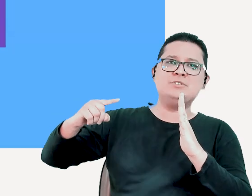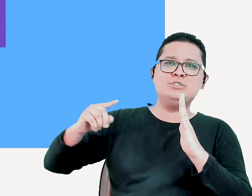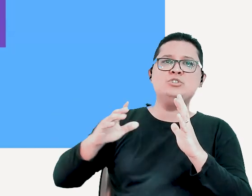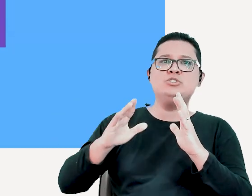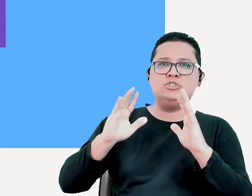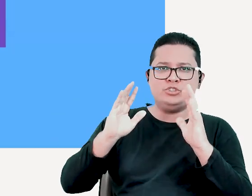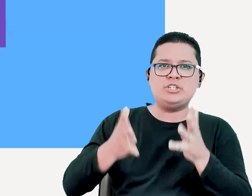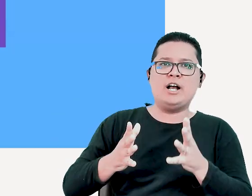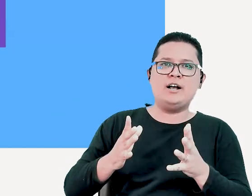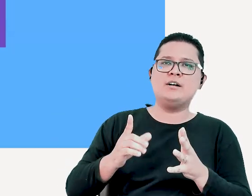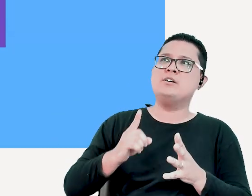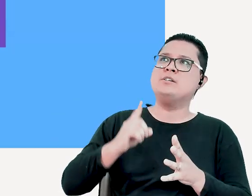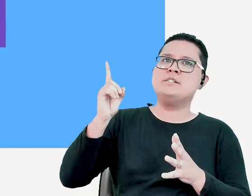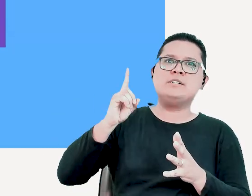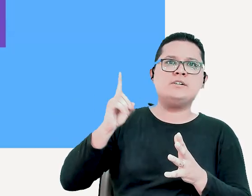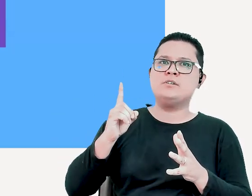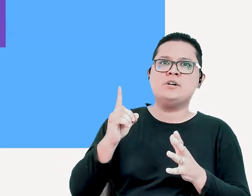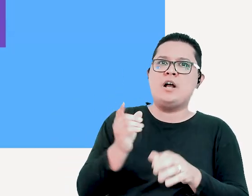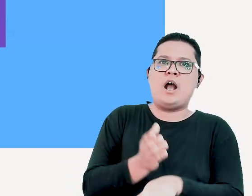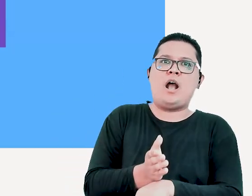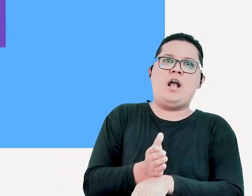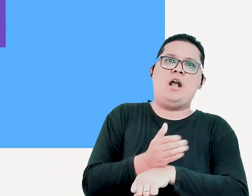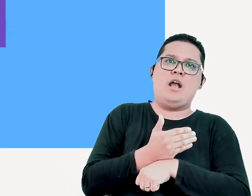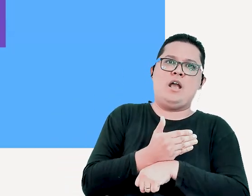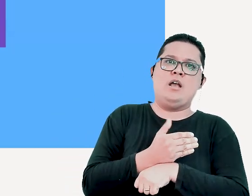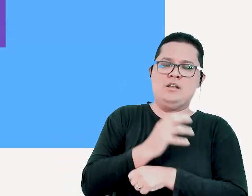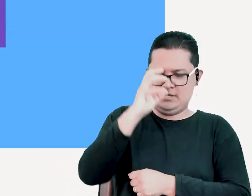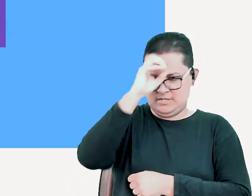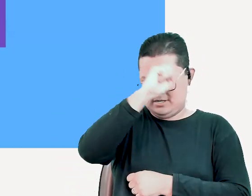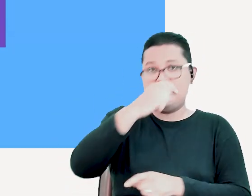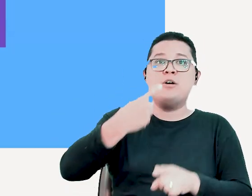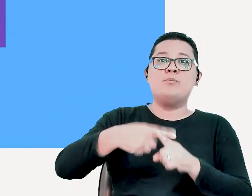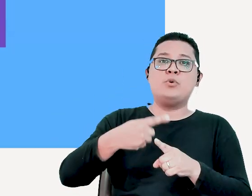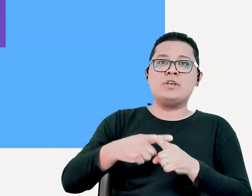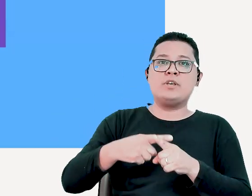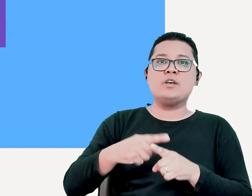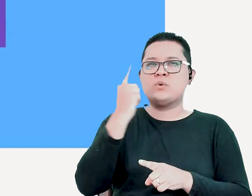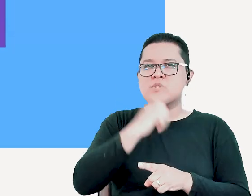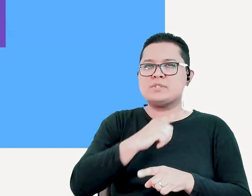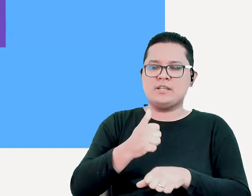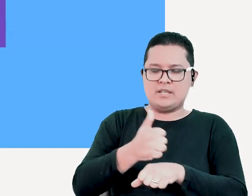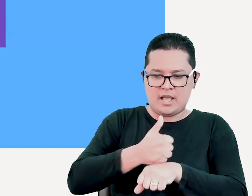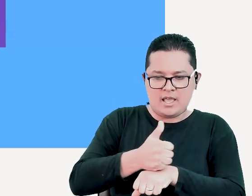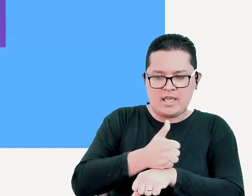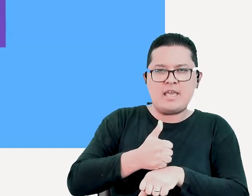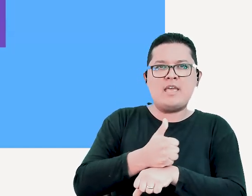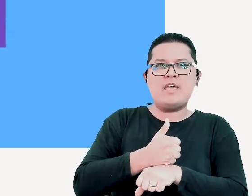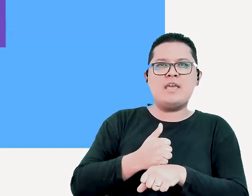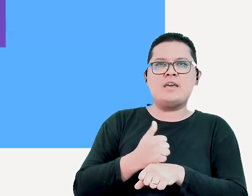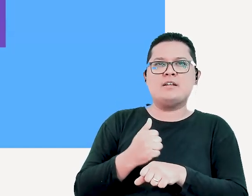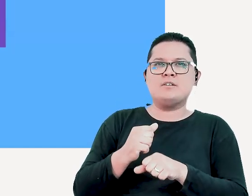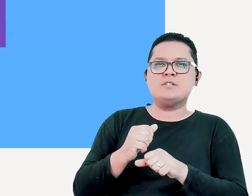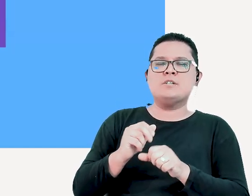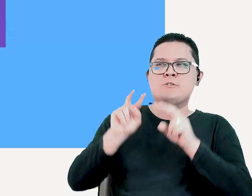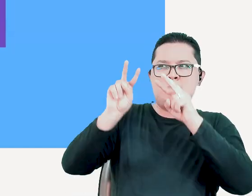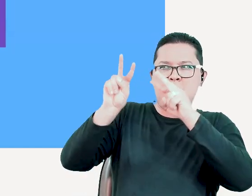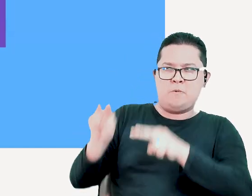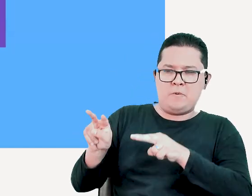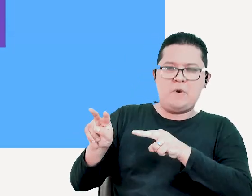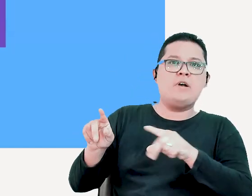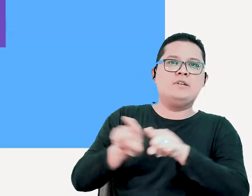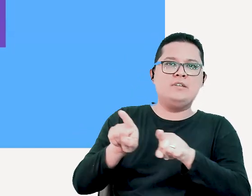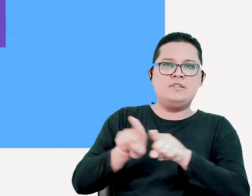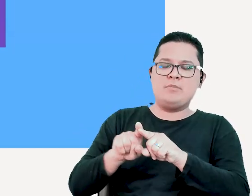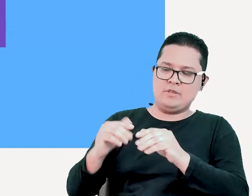delas, melhor, né? Até para uma questão de visibilidade da carreira, de crescimento, não só para os resultados